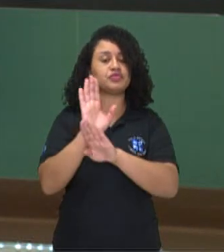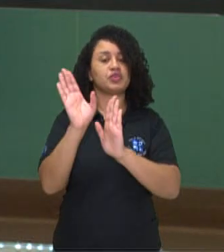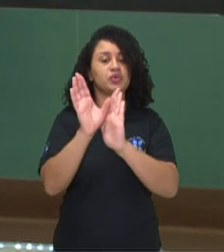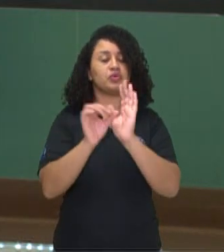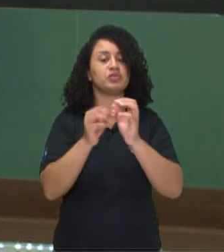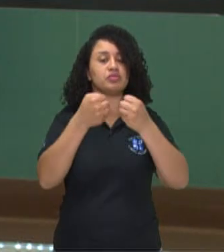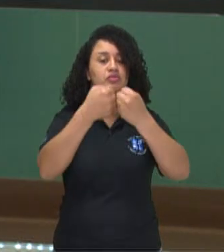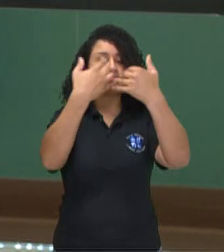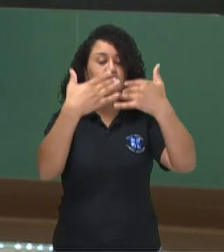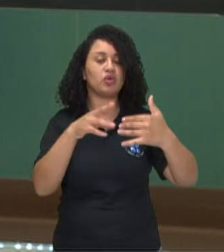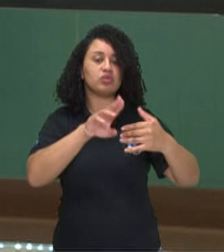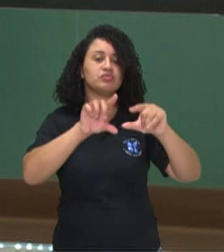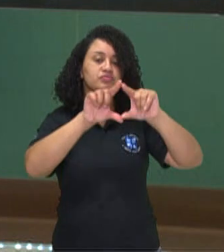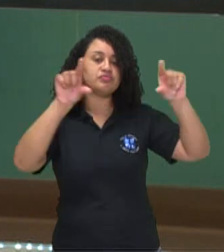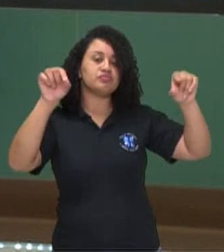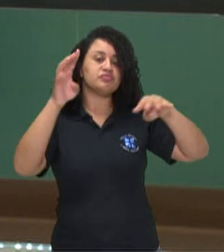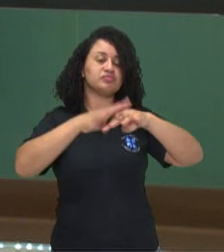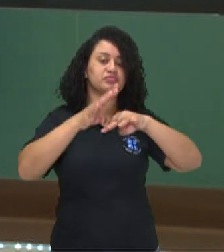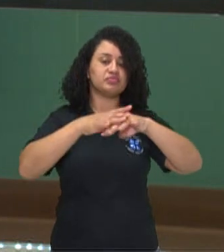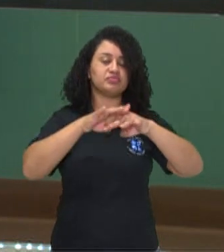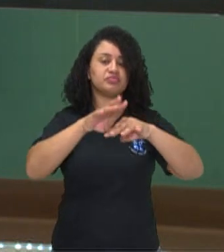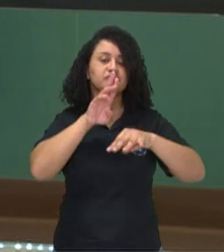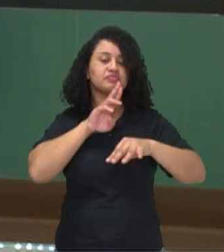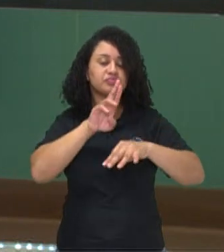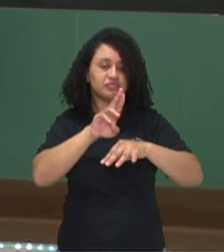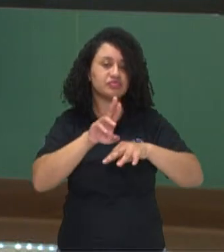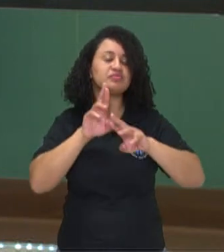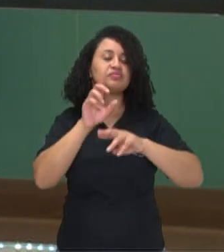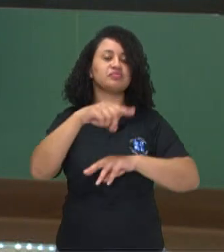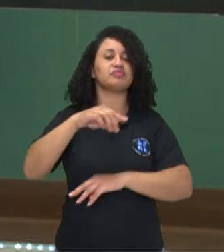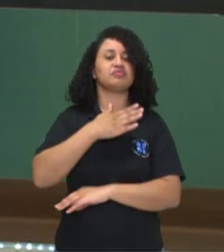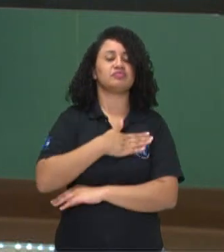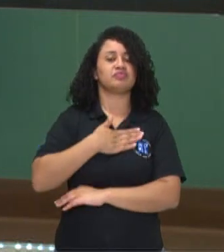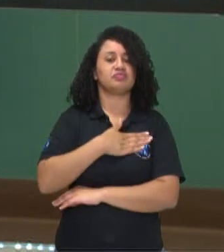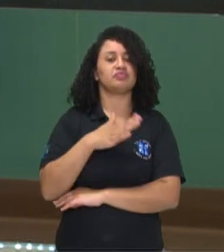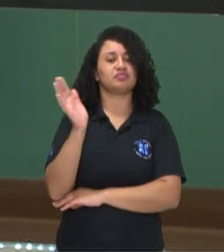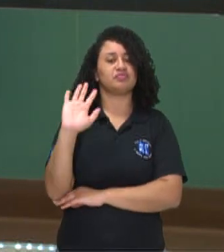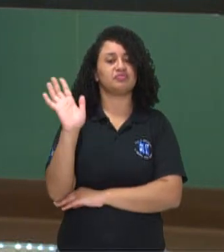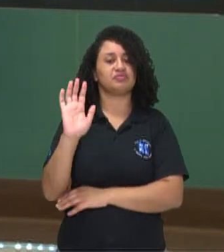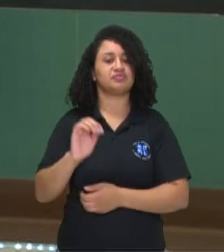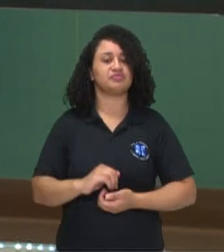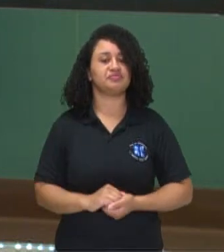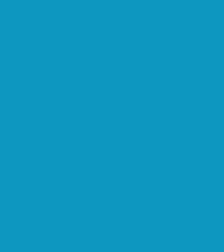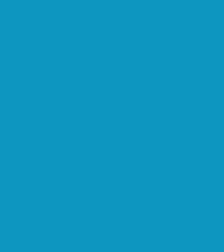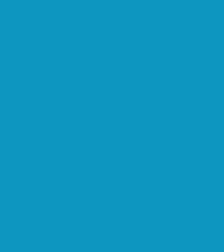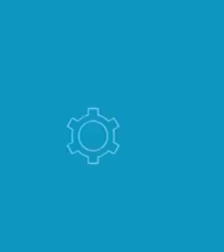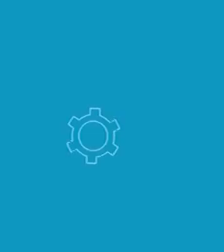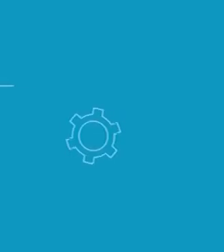a fatoração na resolução de equação de segundo grau. Espero que vocês tenham gostado e até breve.